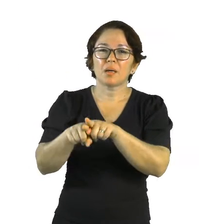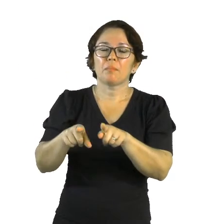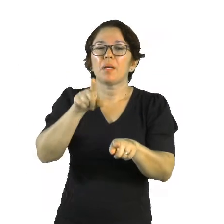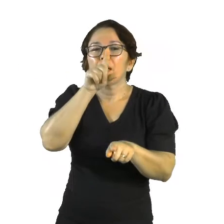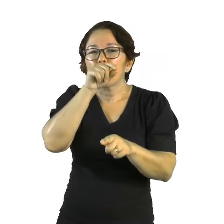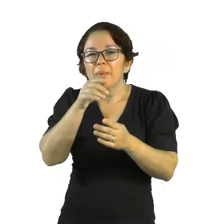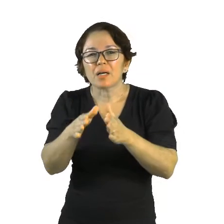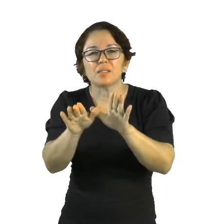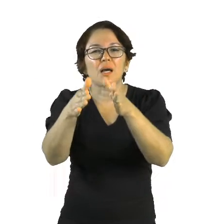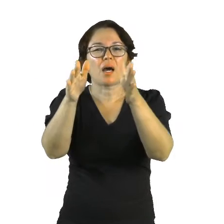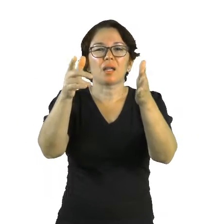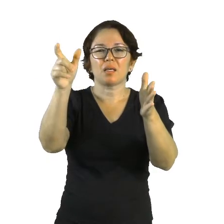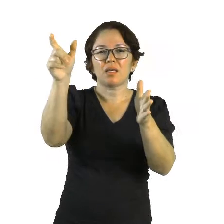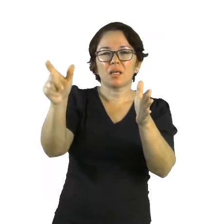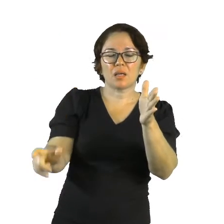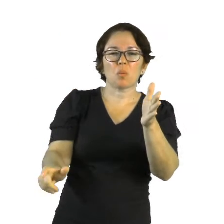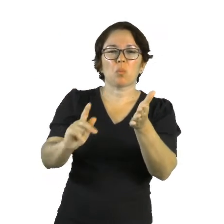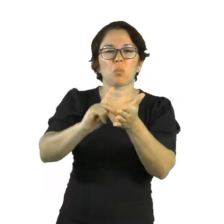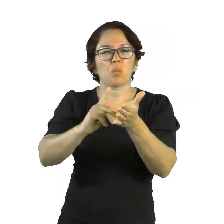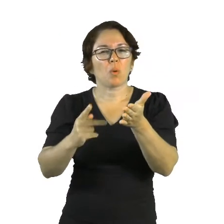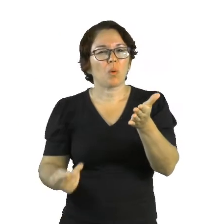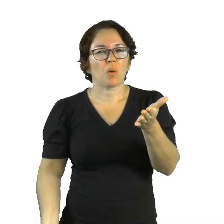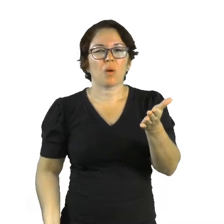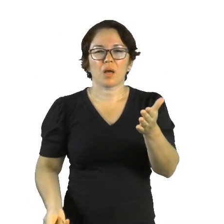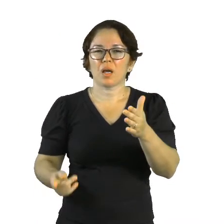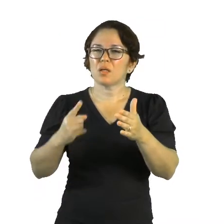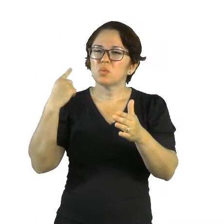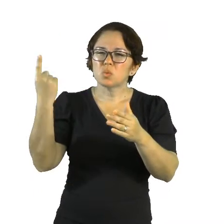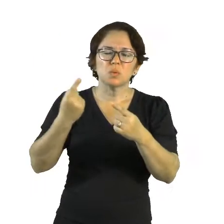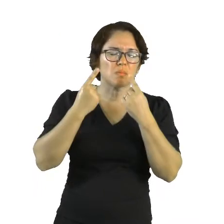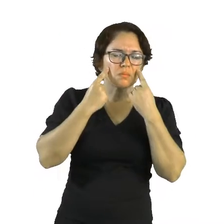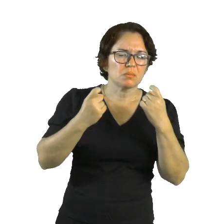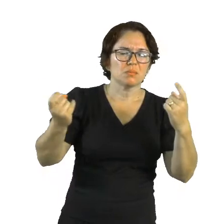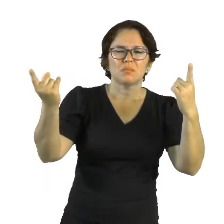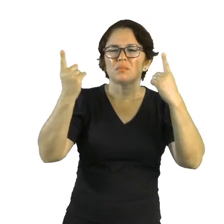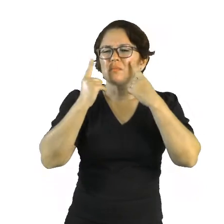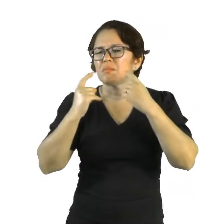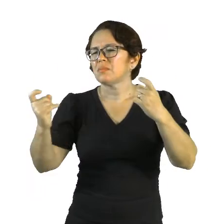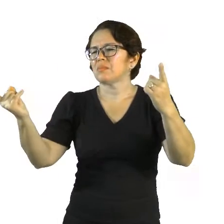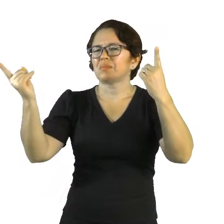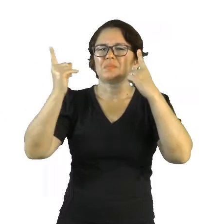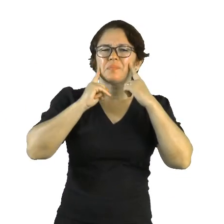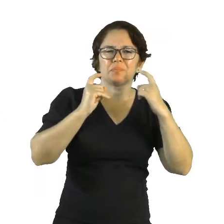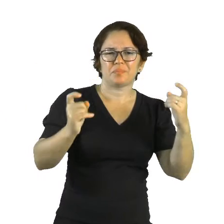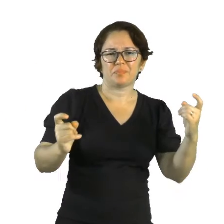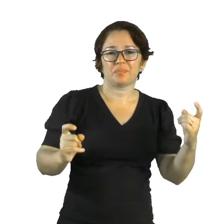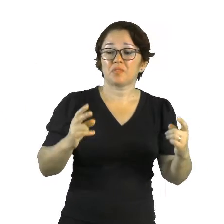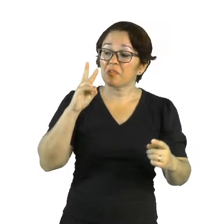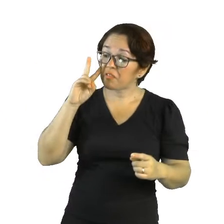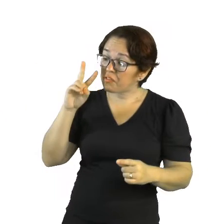choram inconsoláveis. Testemunha presenciou a queda.